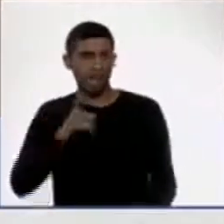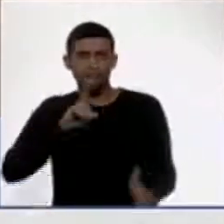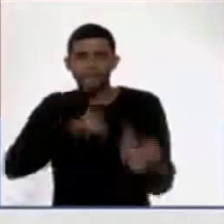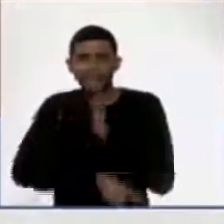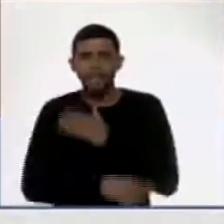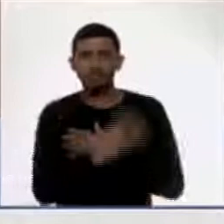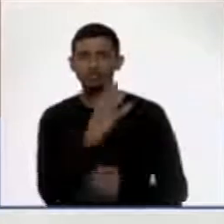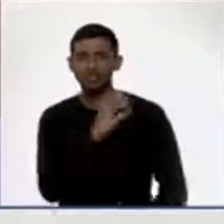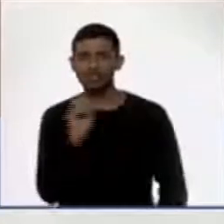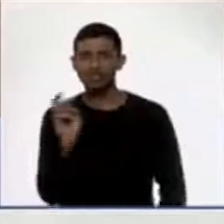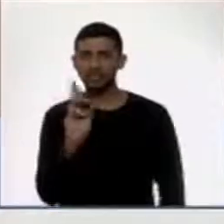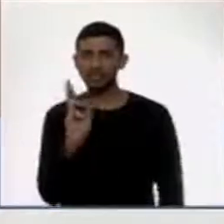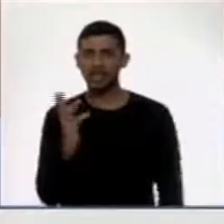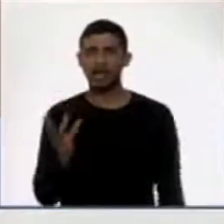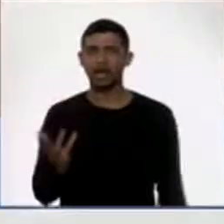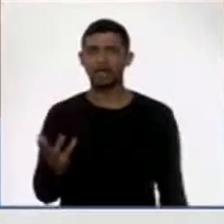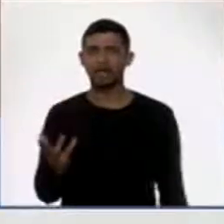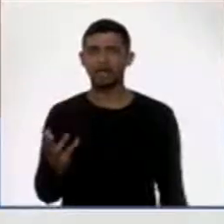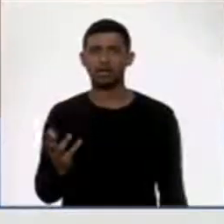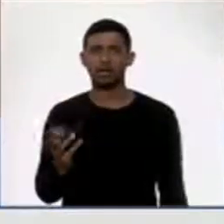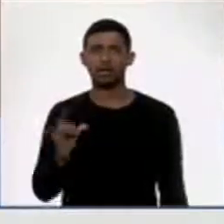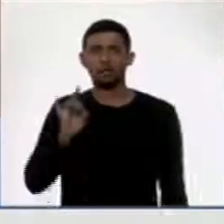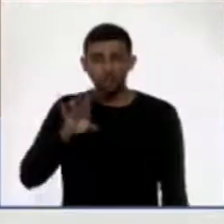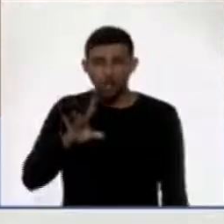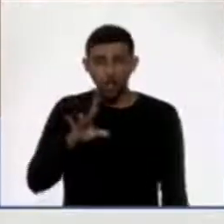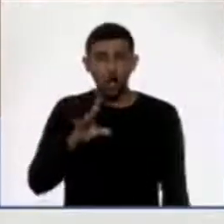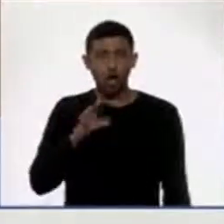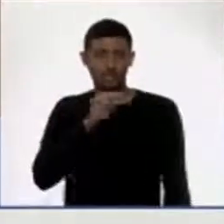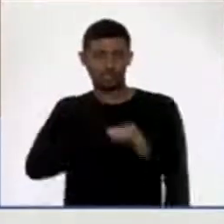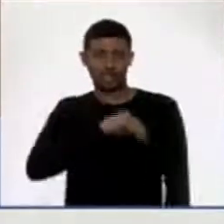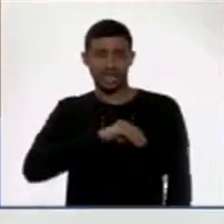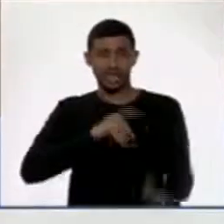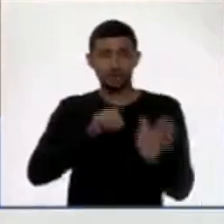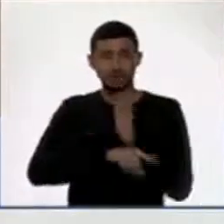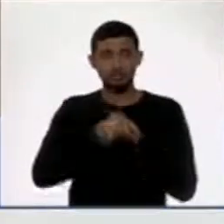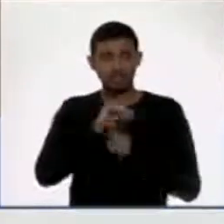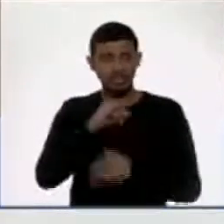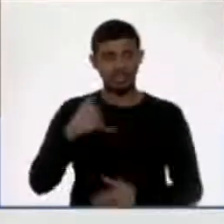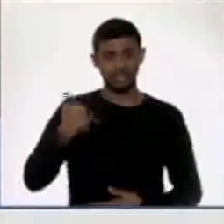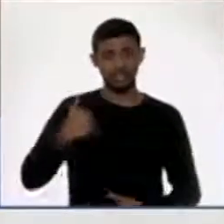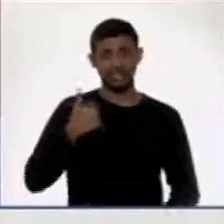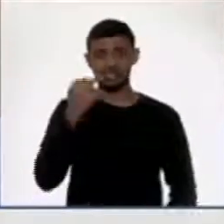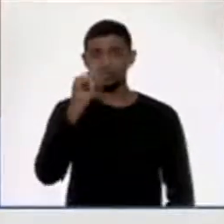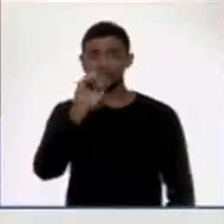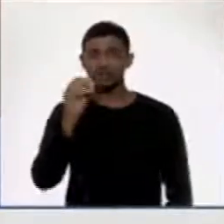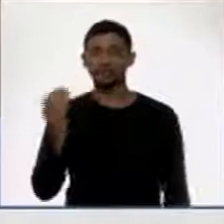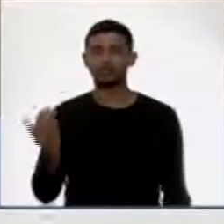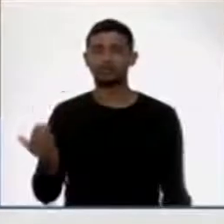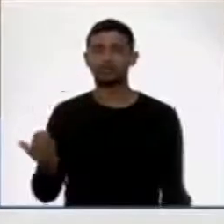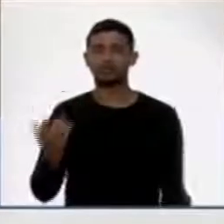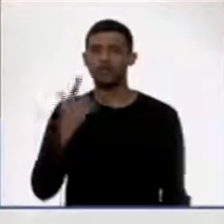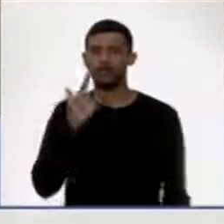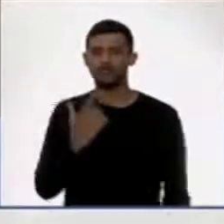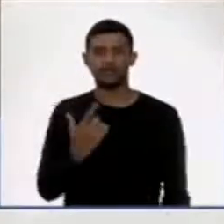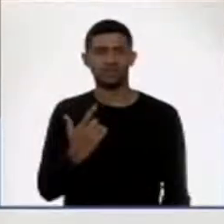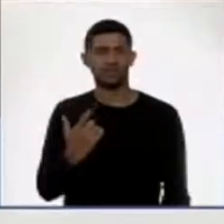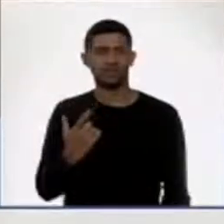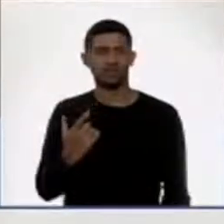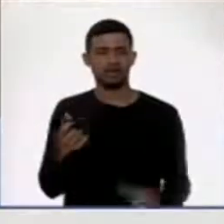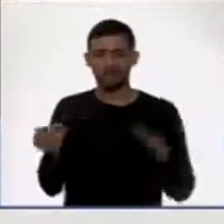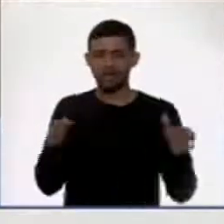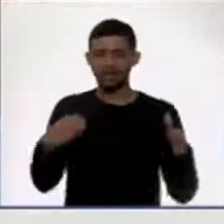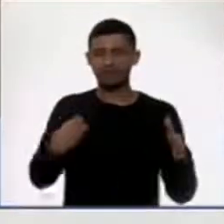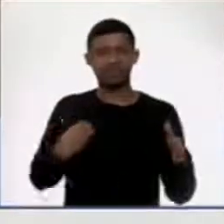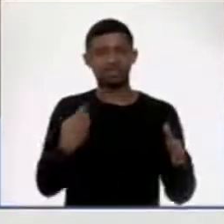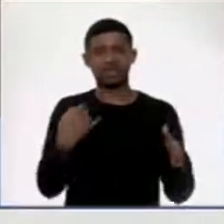400, só chegando a um salário mínimo quando as pessoas completarem 70 anos. A expectativa de vida entre